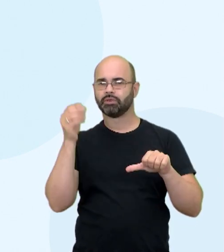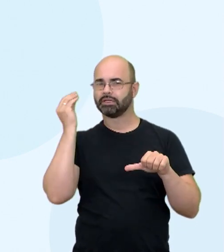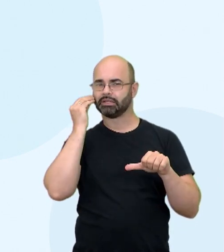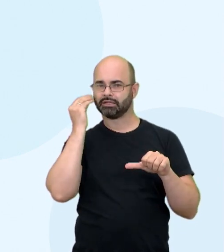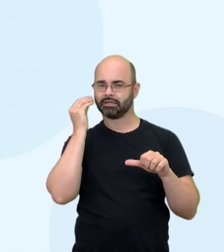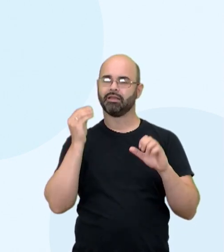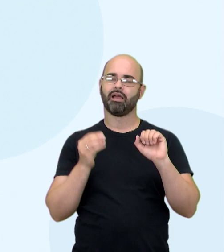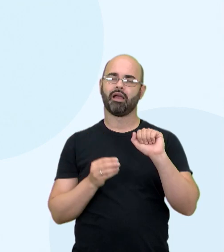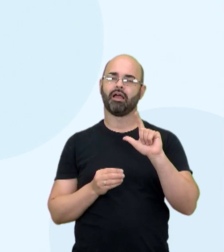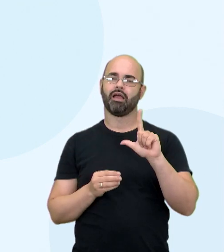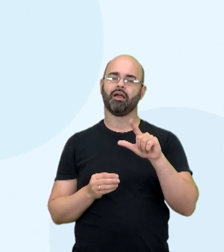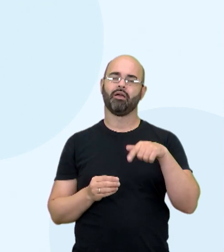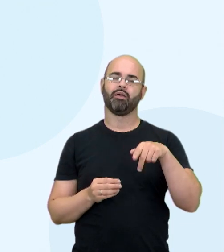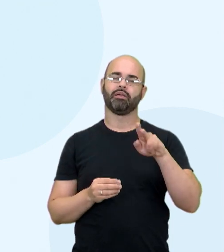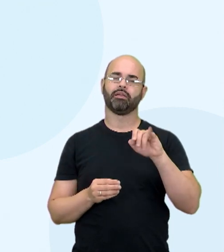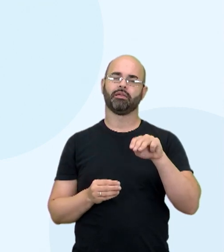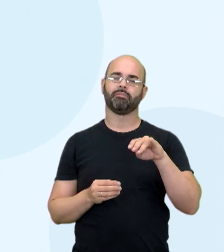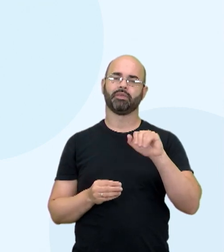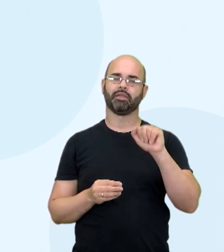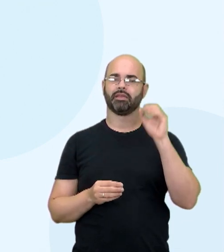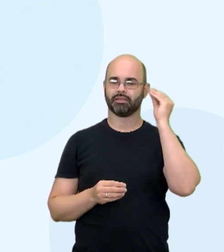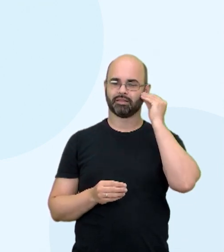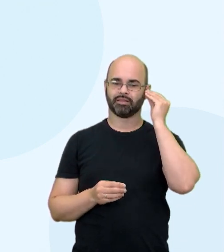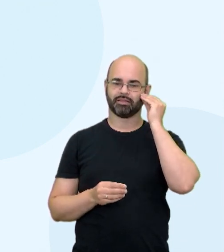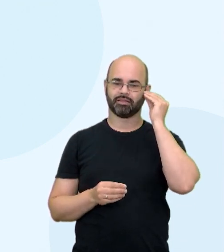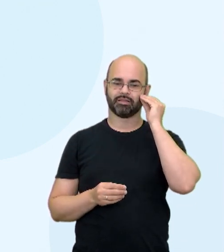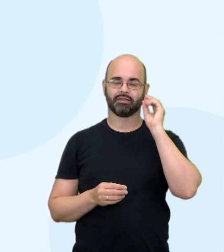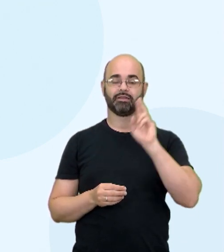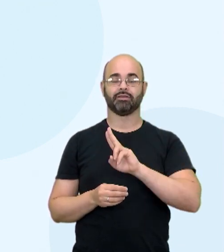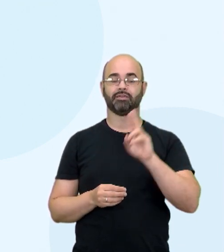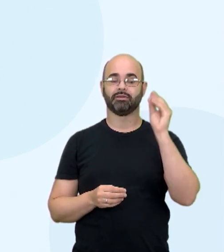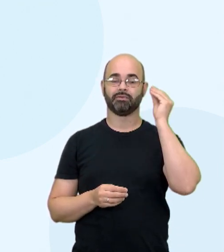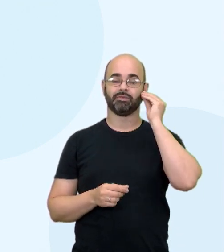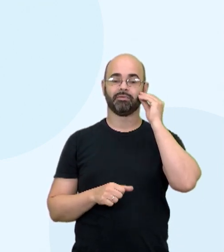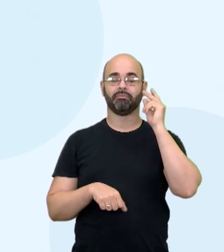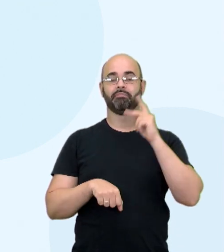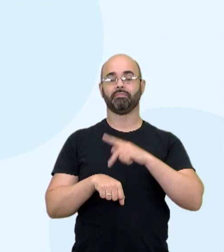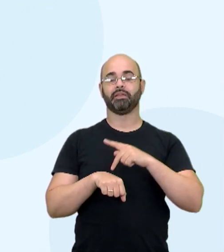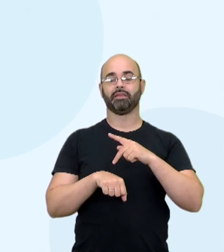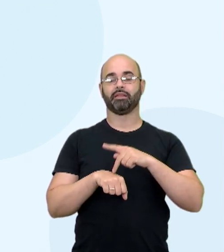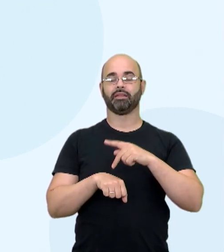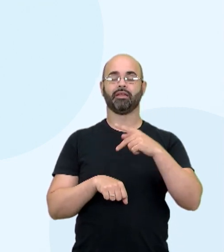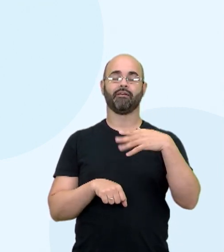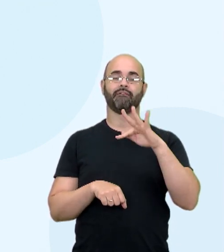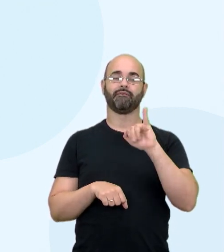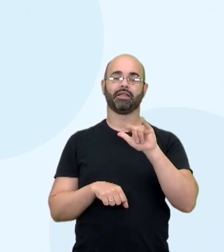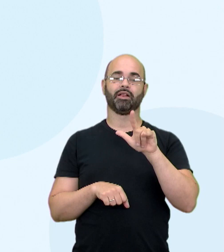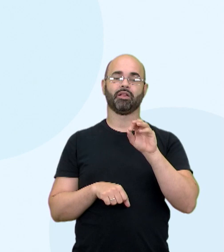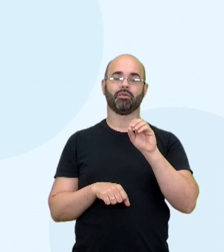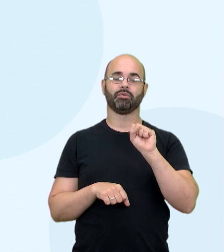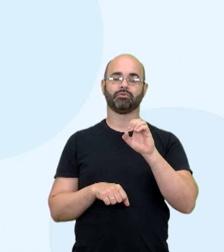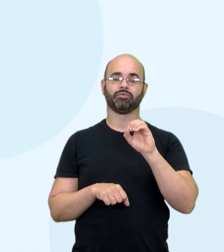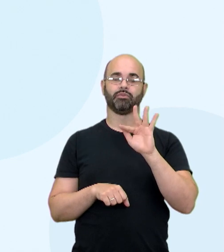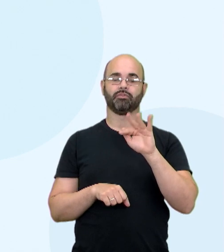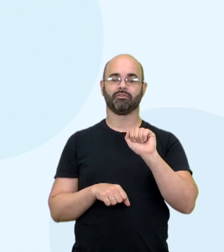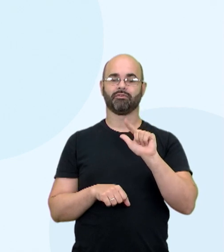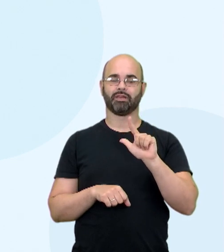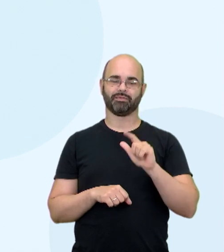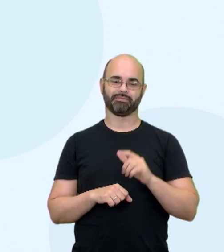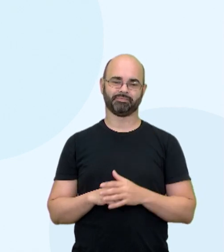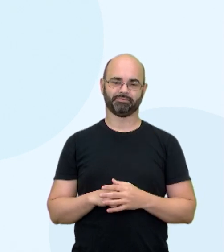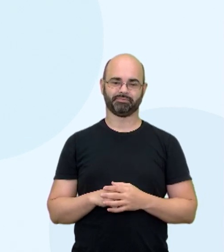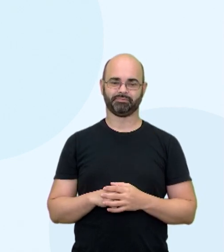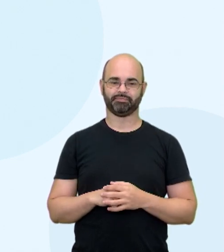da alquimia. Esse processo se chamaria de busca da pedra filosofal, tá certo? Segundo objetivo